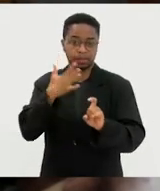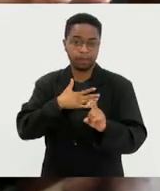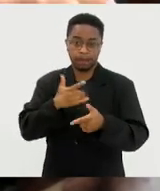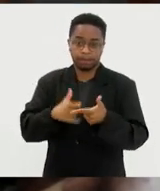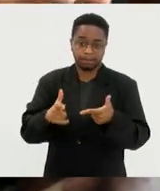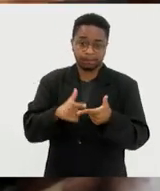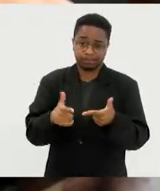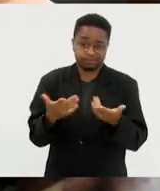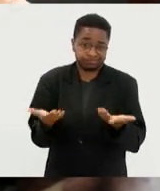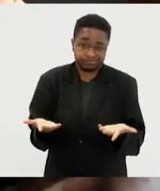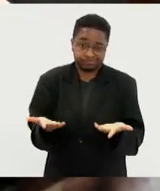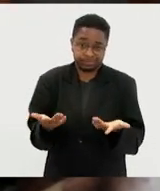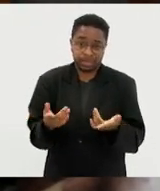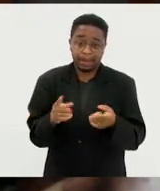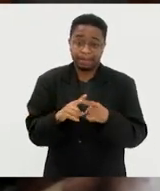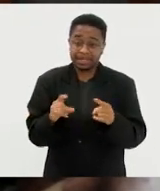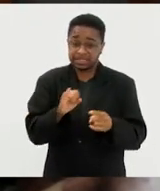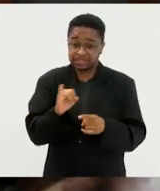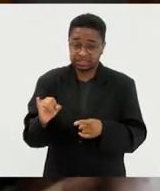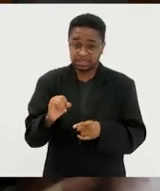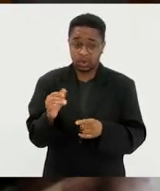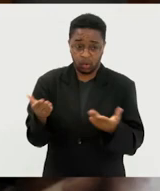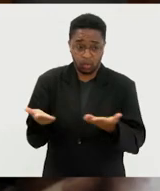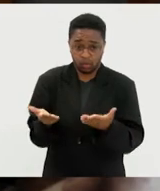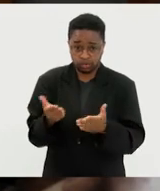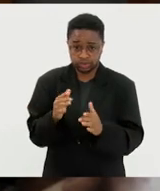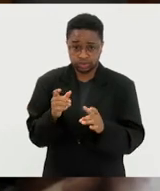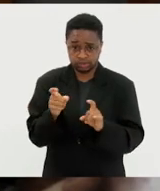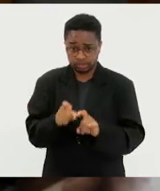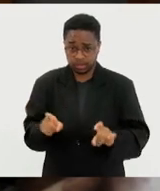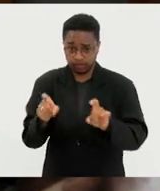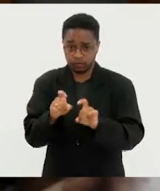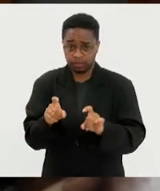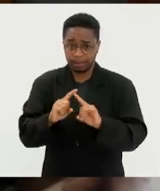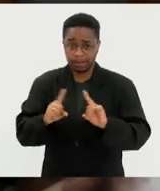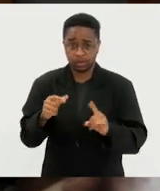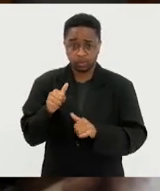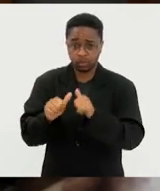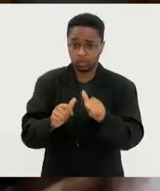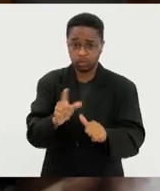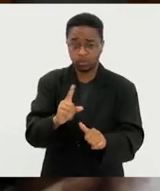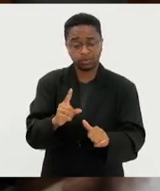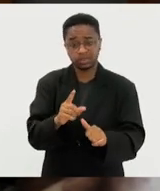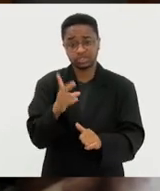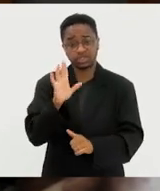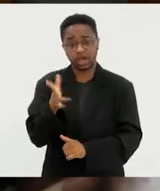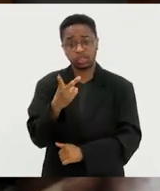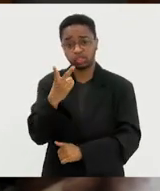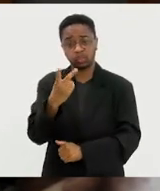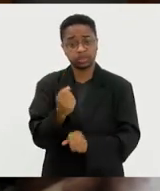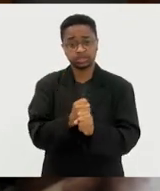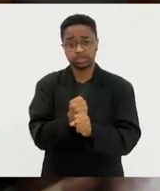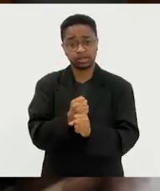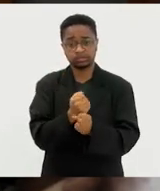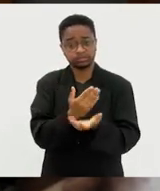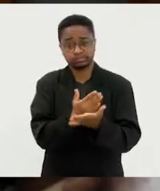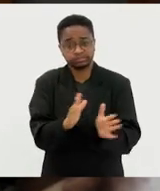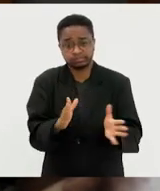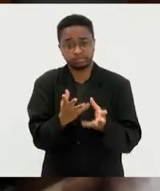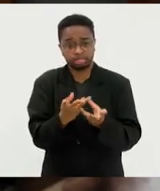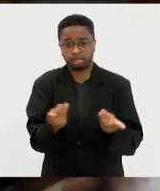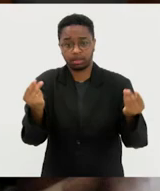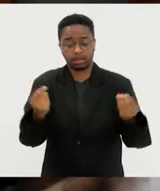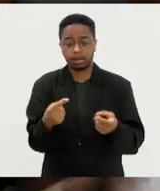informática muito bem formado, se não se atualizar, em 2 anos ele foi para o espaço. Então, acho que esse é um tema absolutamente